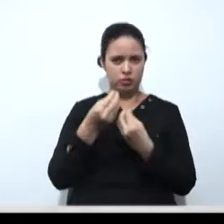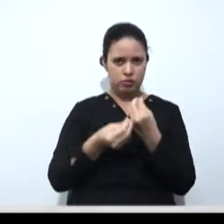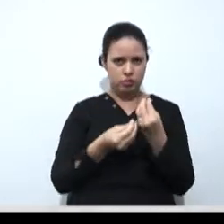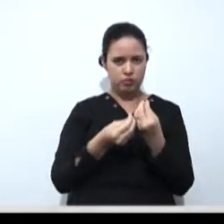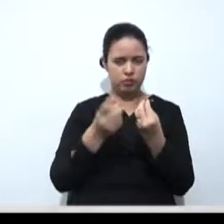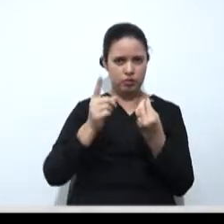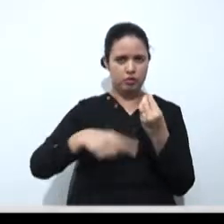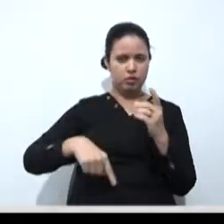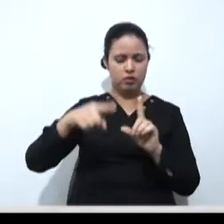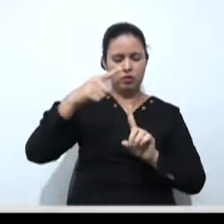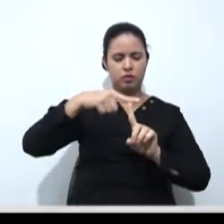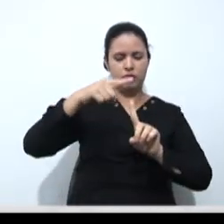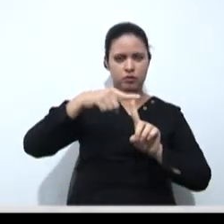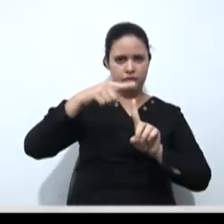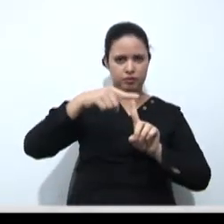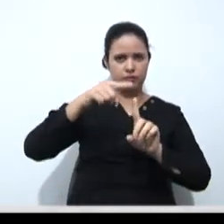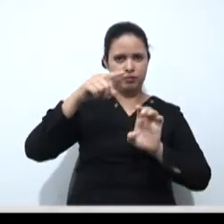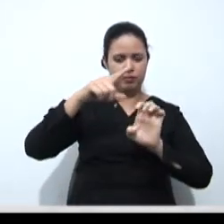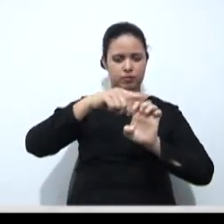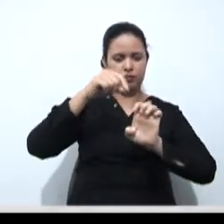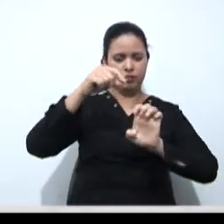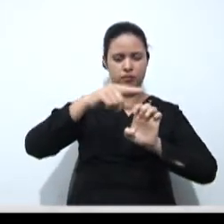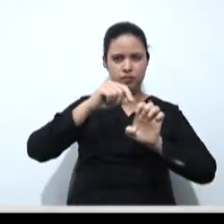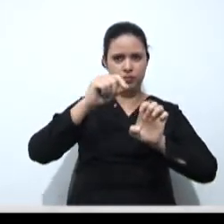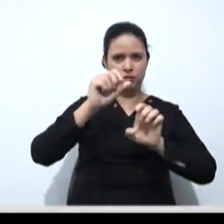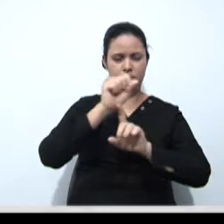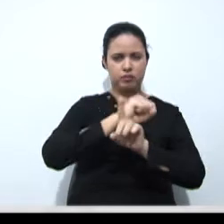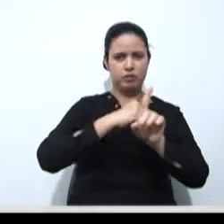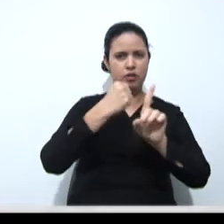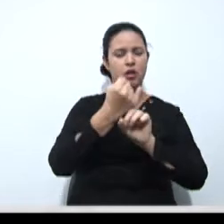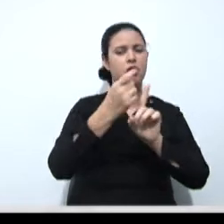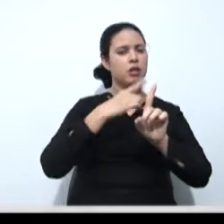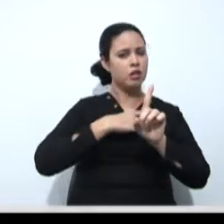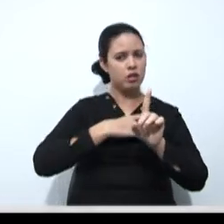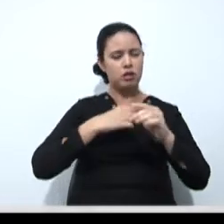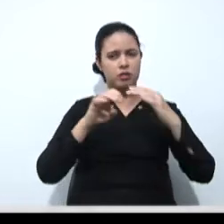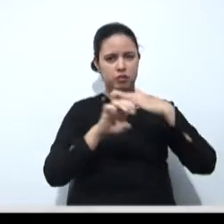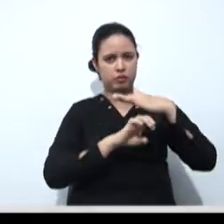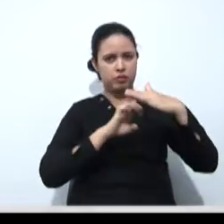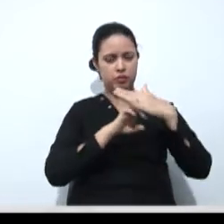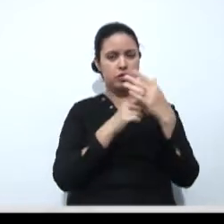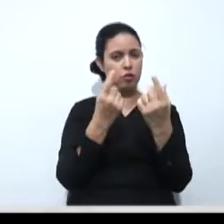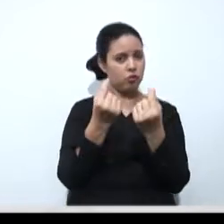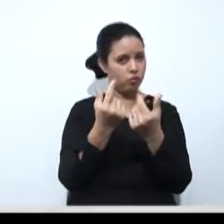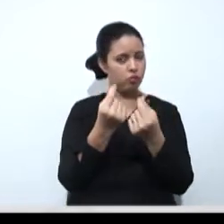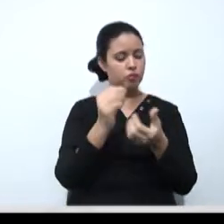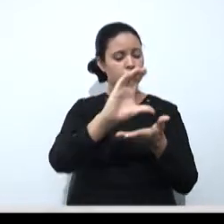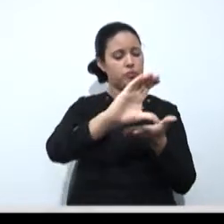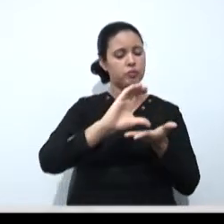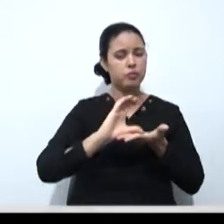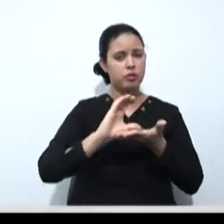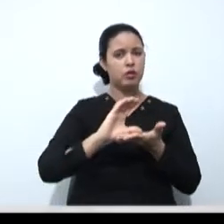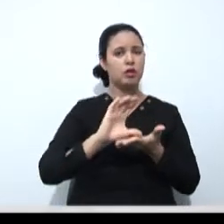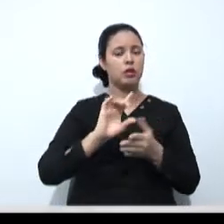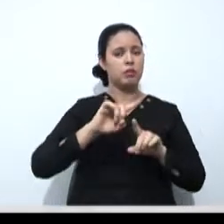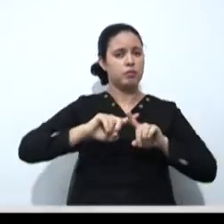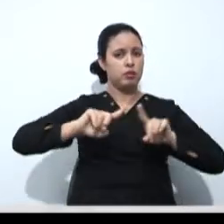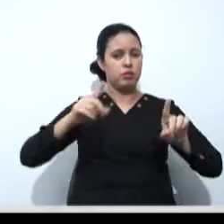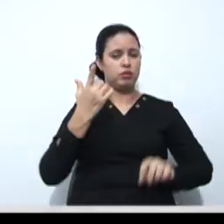esse tipo de empreendedor social? Ele tem uma empresa que lucra, mas só que ele